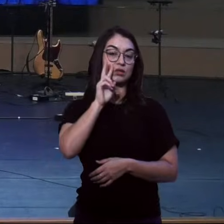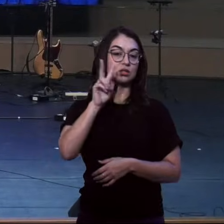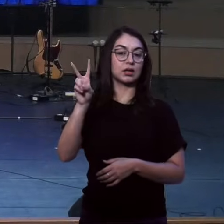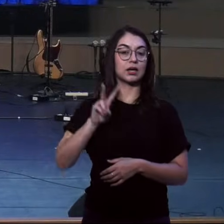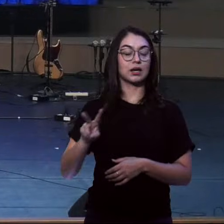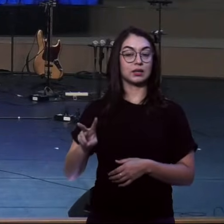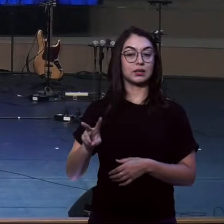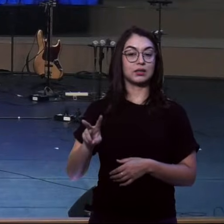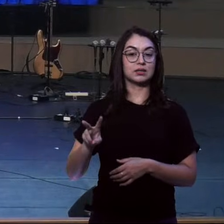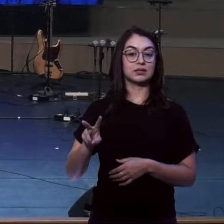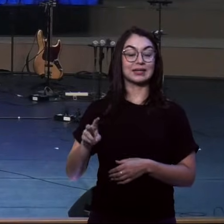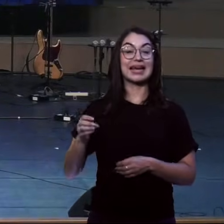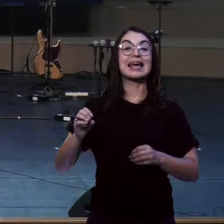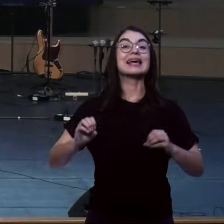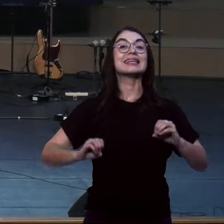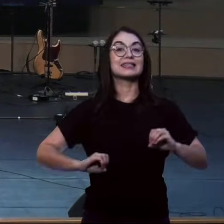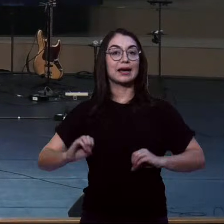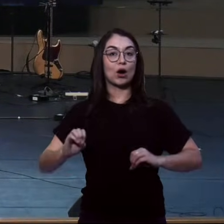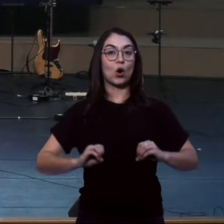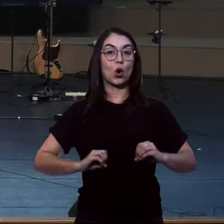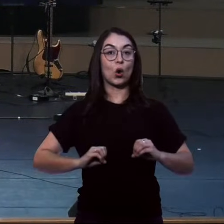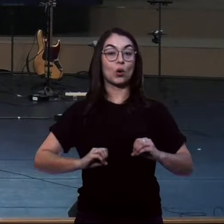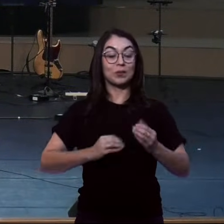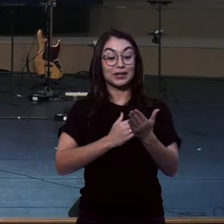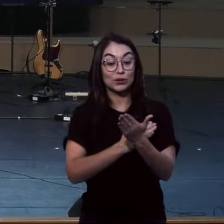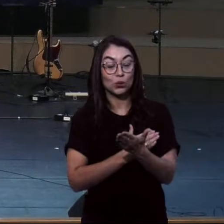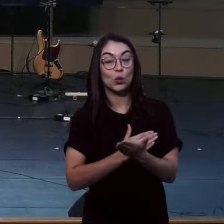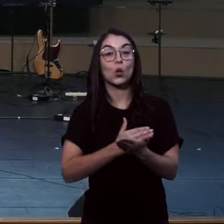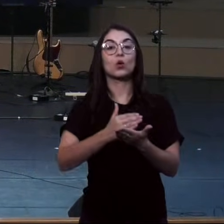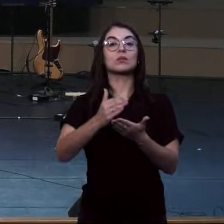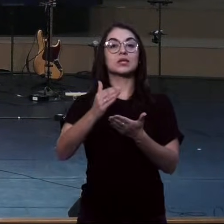que eu comecei, eu vou terminar.